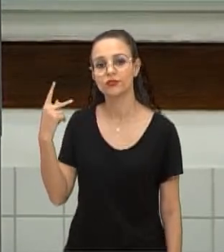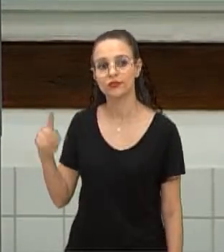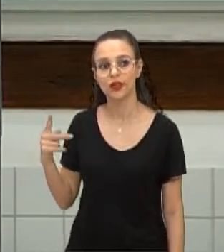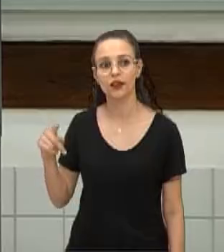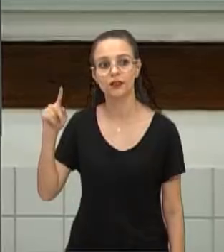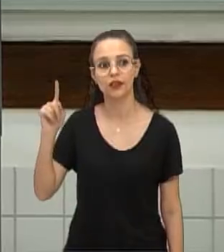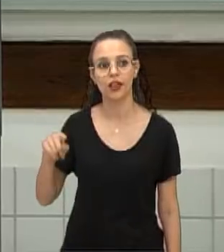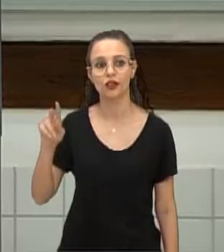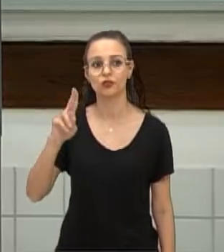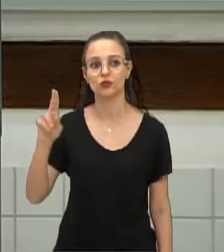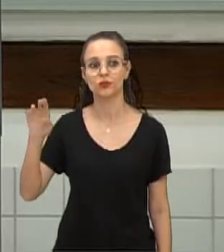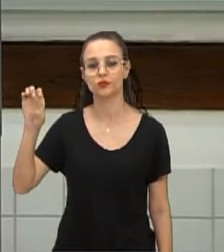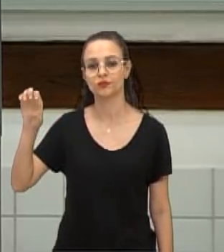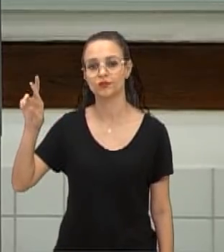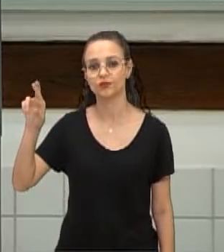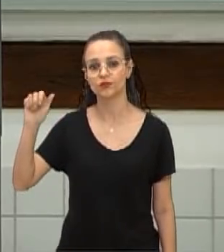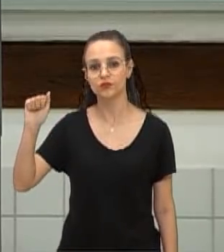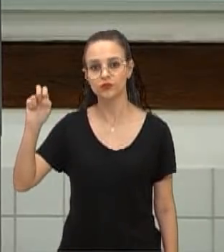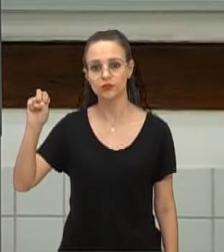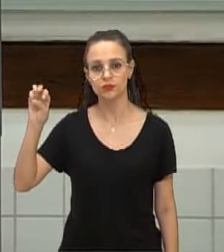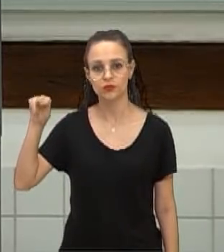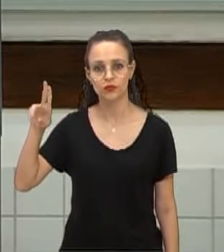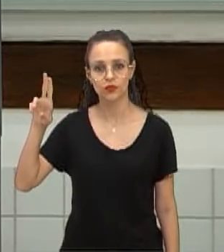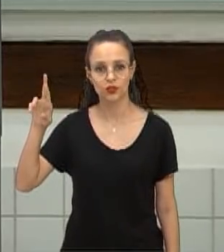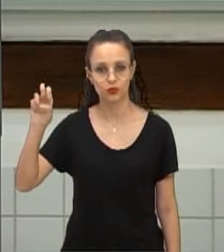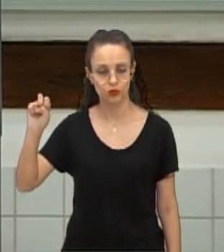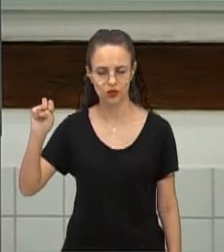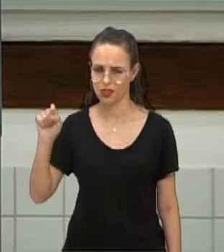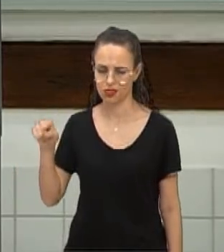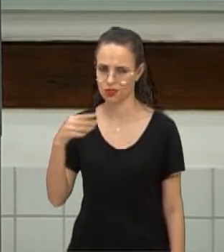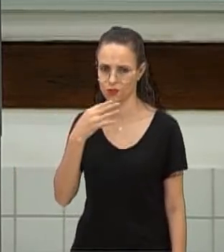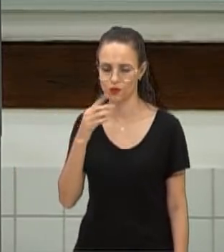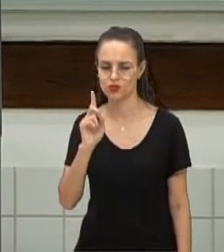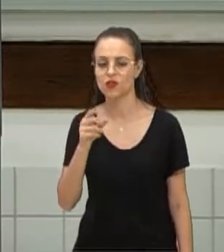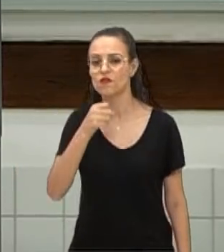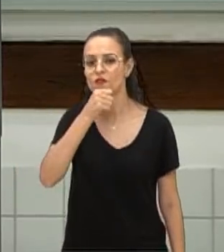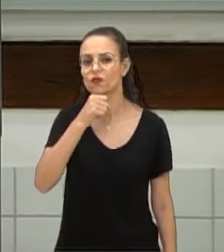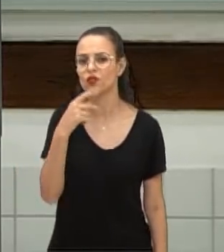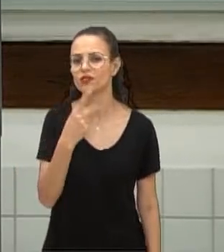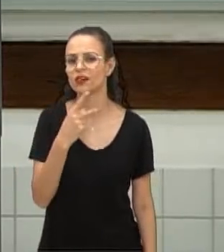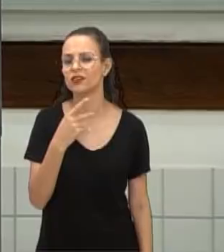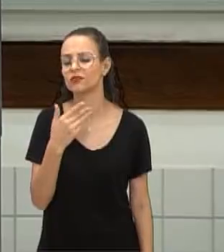Darwin. Ele não conheceu o Erasmus Darwin, o vô dele faleceu